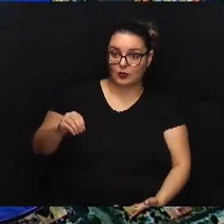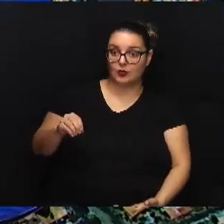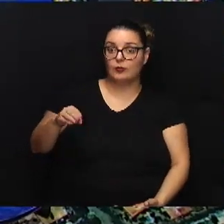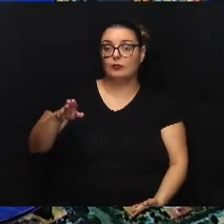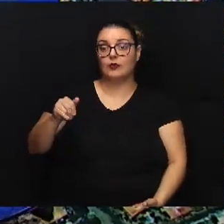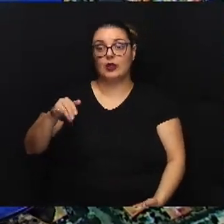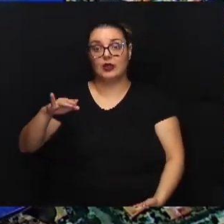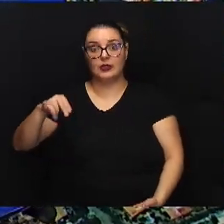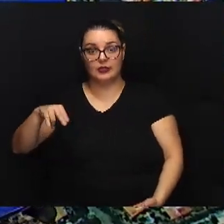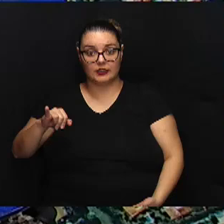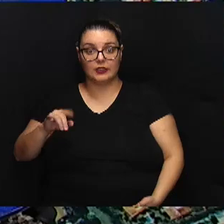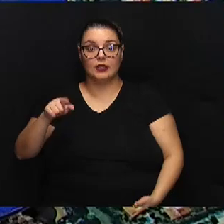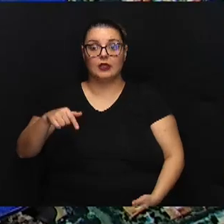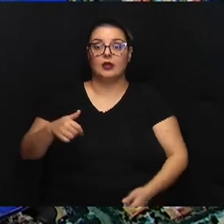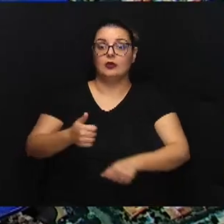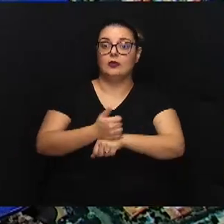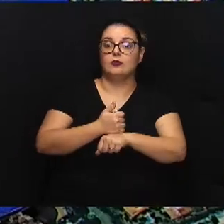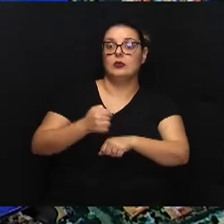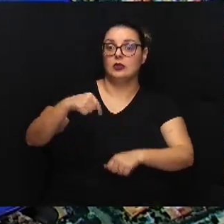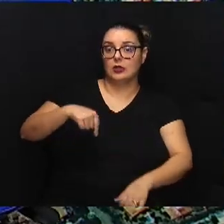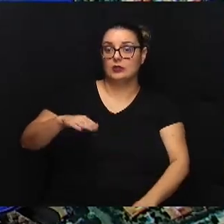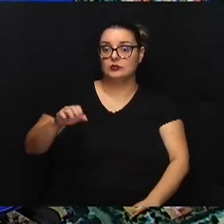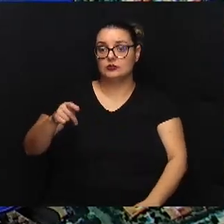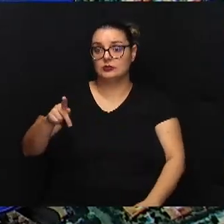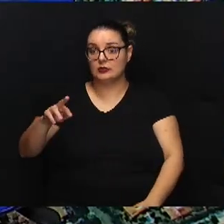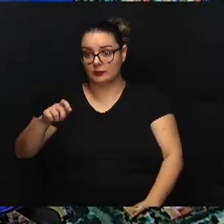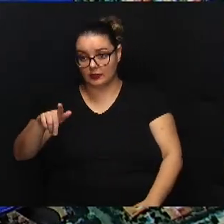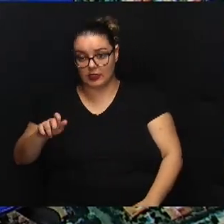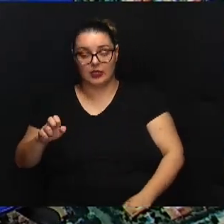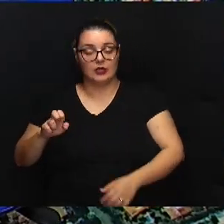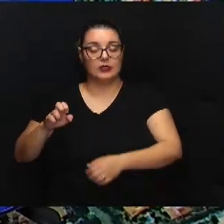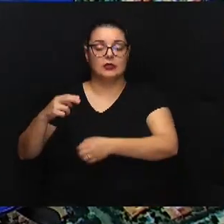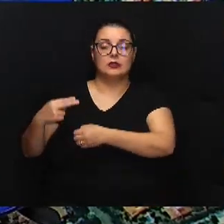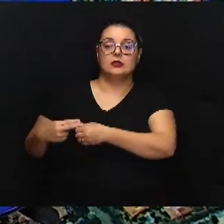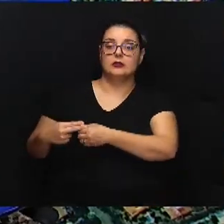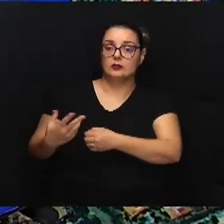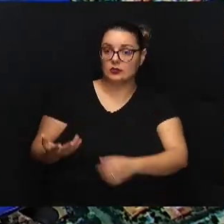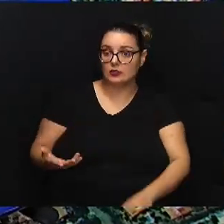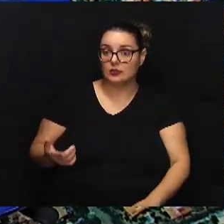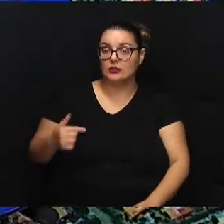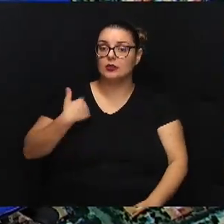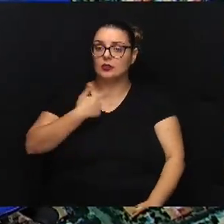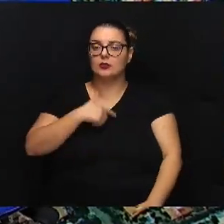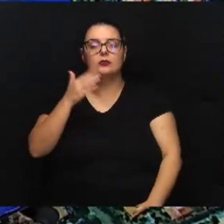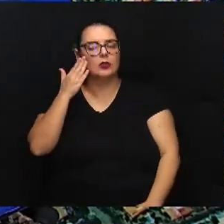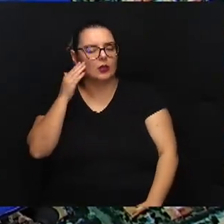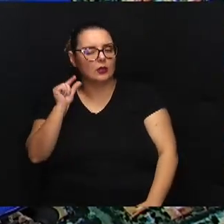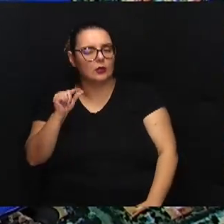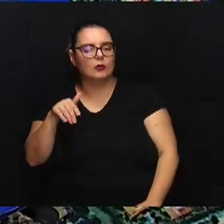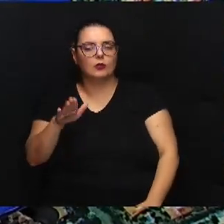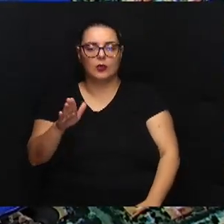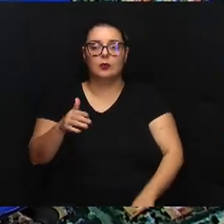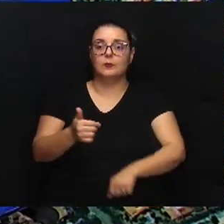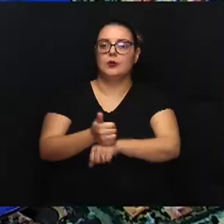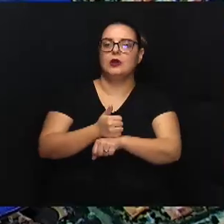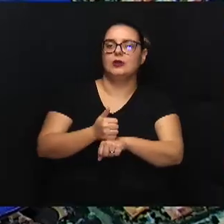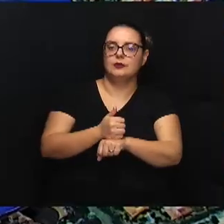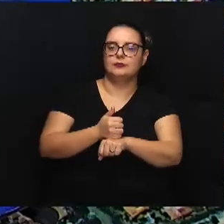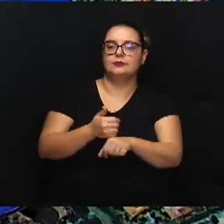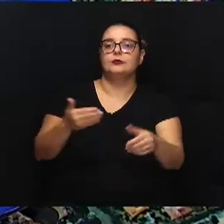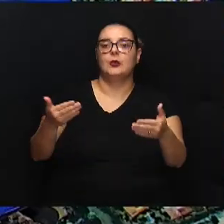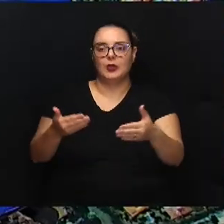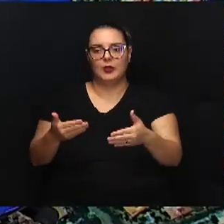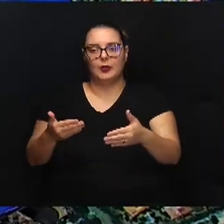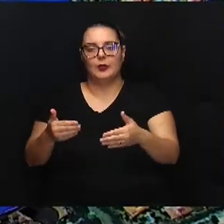Baini, ele é meteorologista aqui no CEPAGRE da Unicamp, em Campinas, e a gente vai entender um pouco mais dessa profissão, agora a